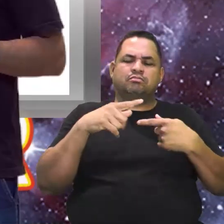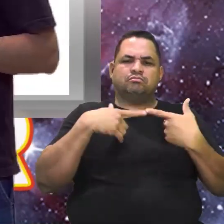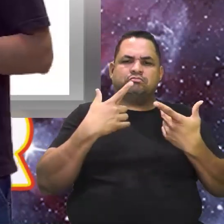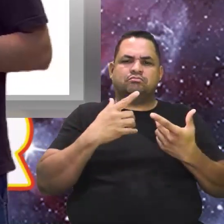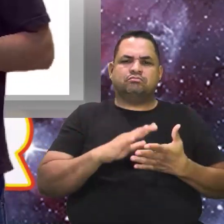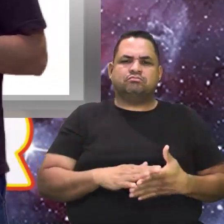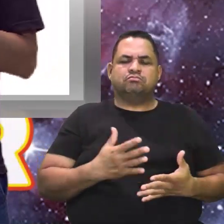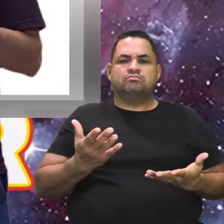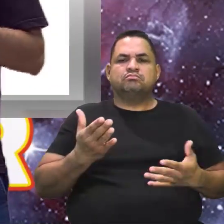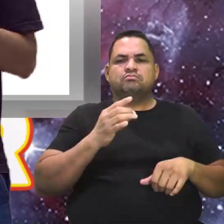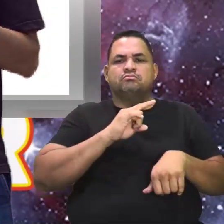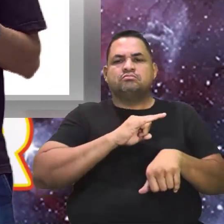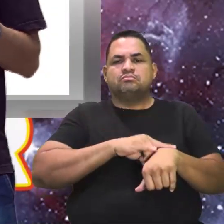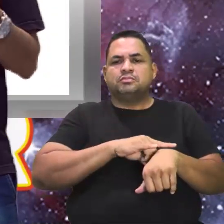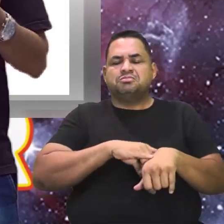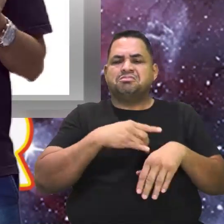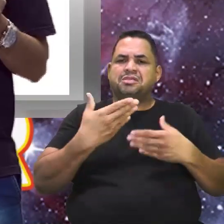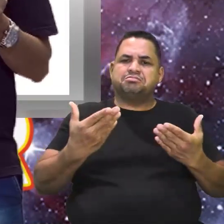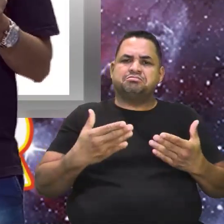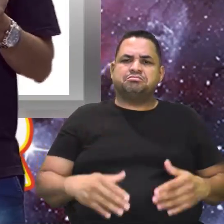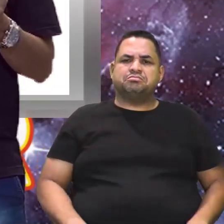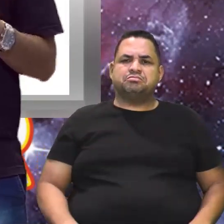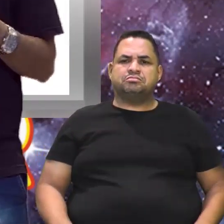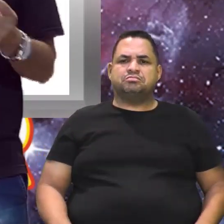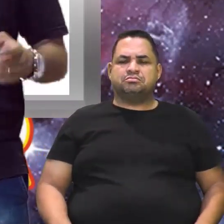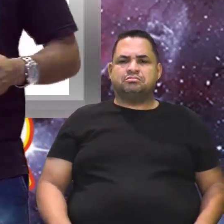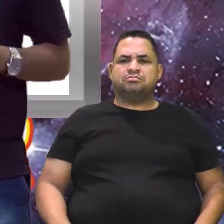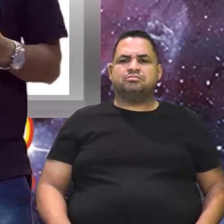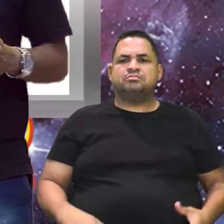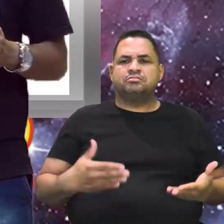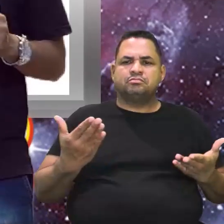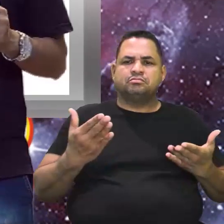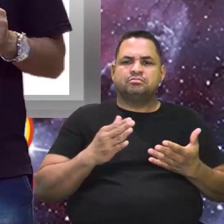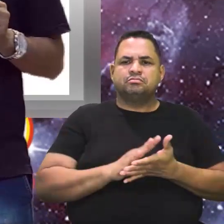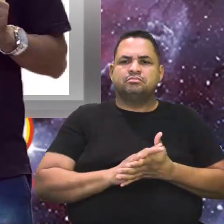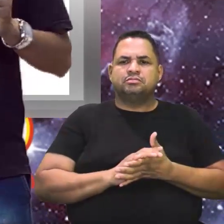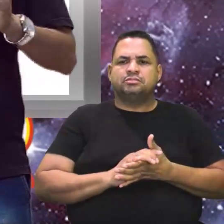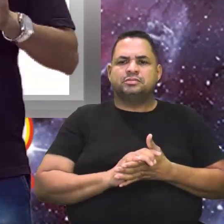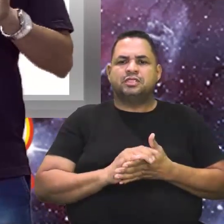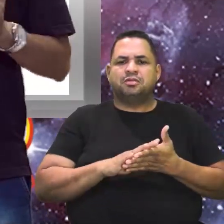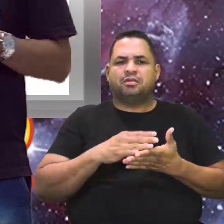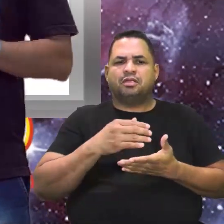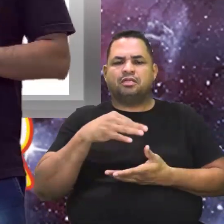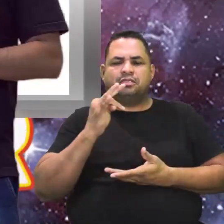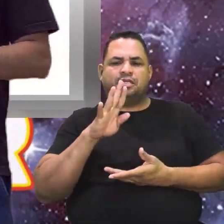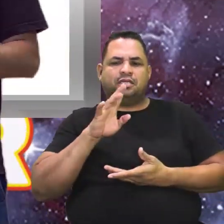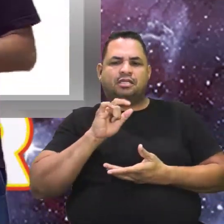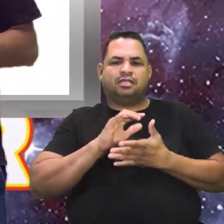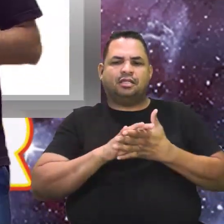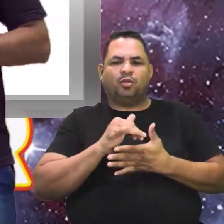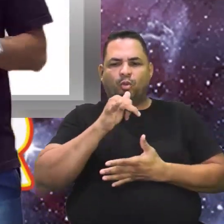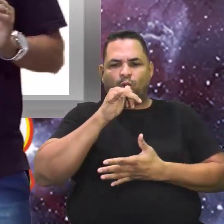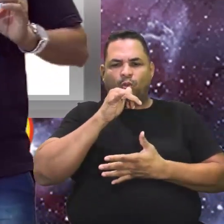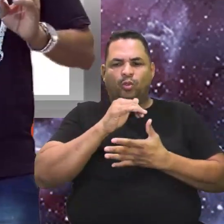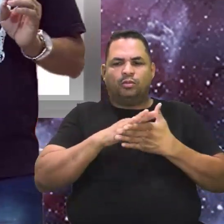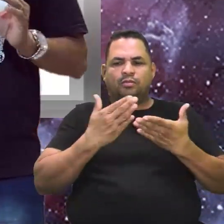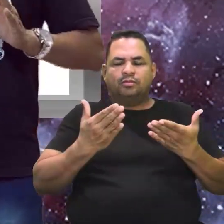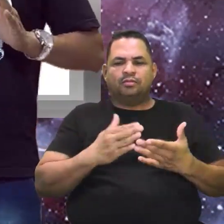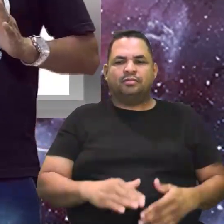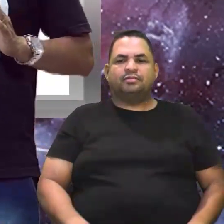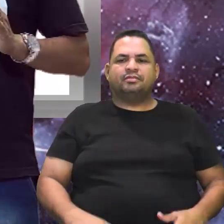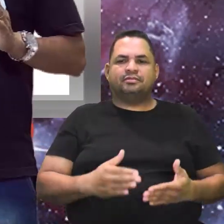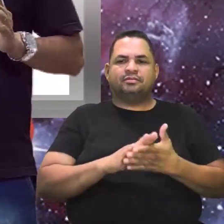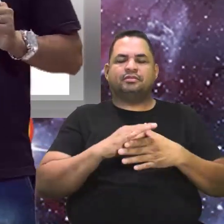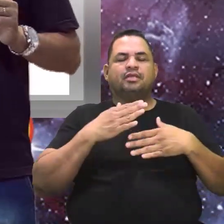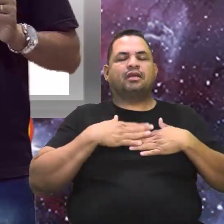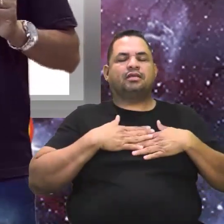vai... Eu intercalo nos meus estudos o tererê. Então, estou estudando plano tererê. Verdade. Aí, tererê. Quando eu estou cansado,